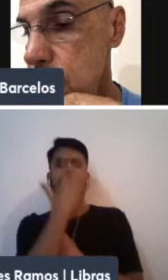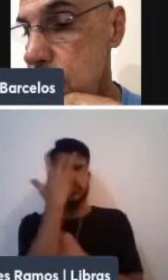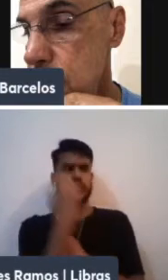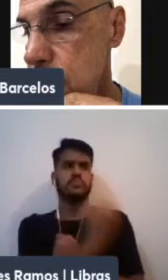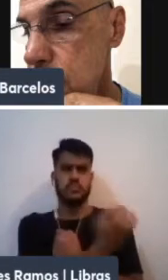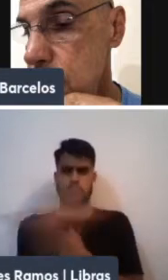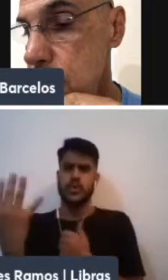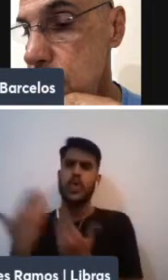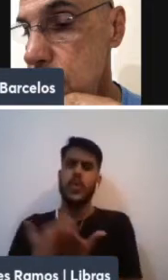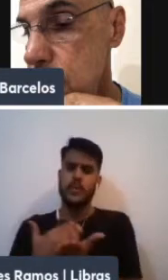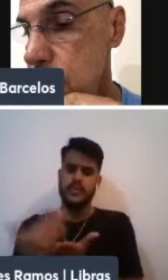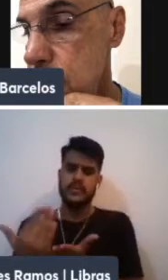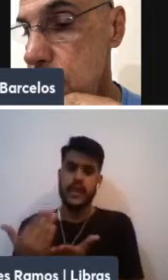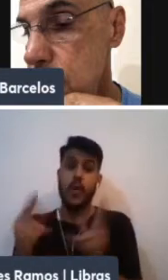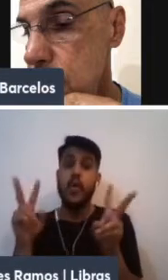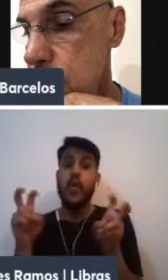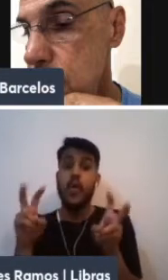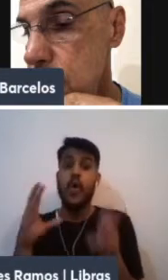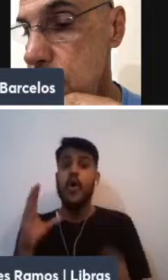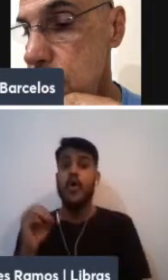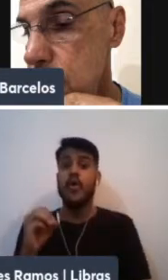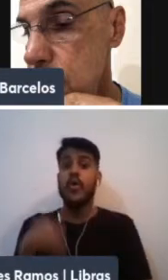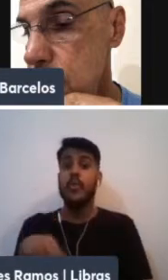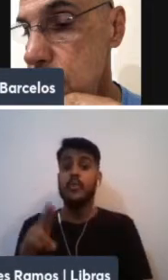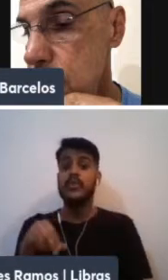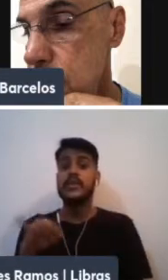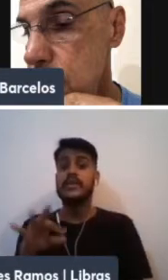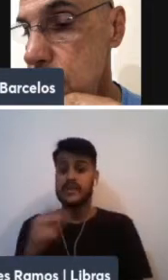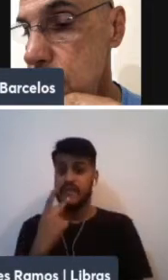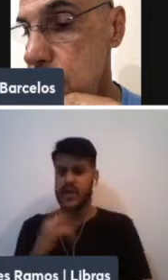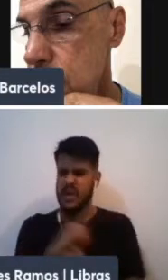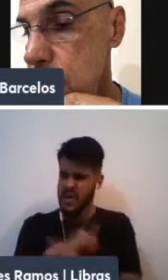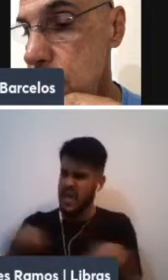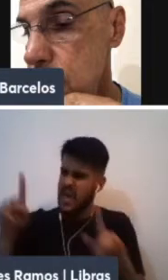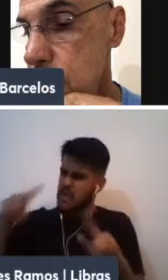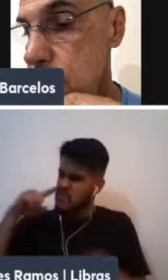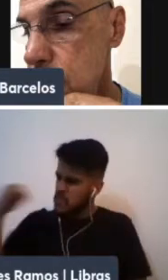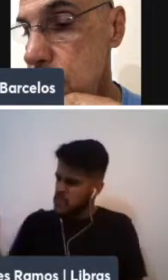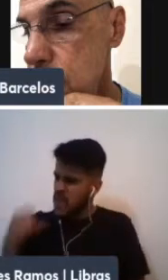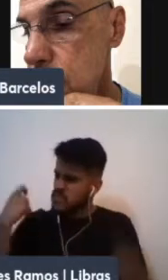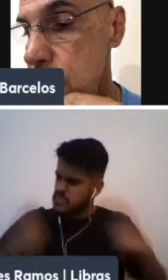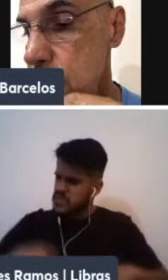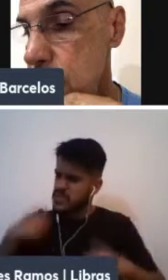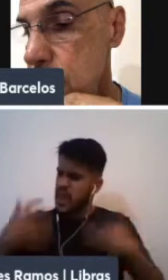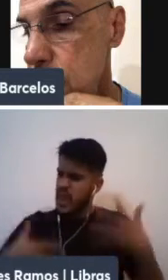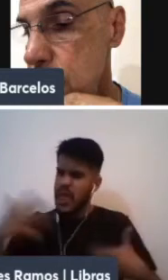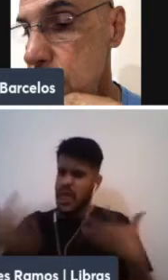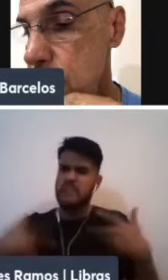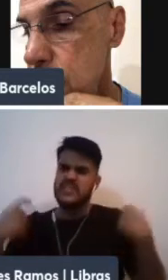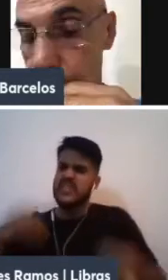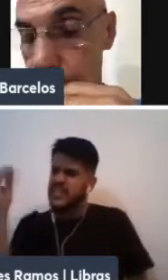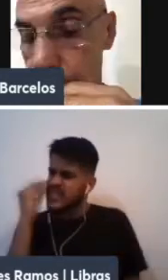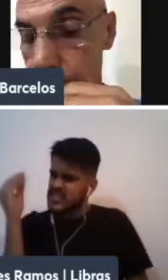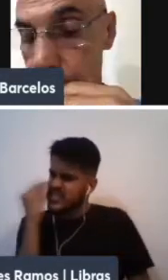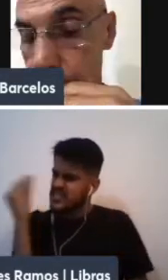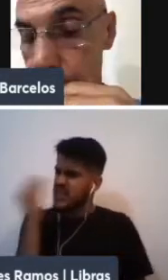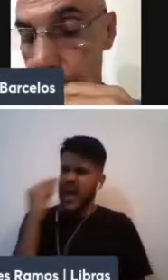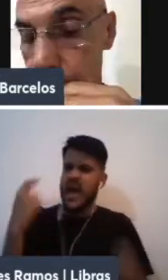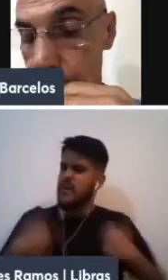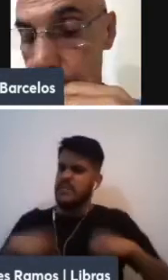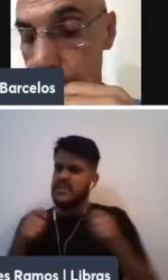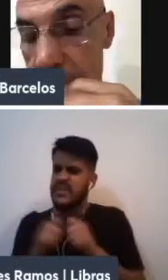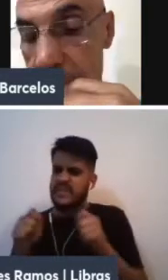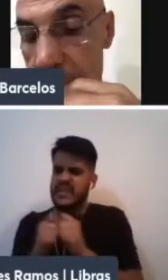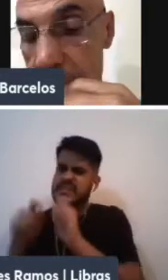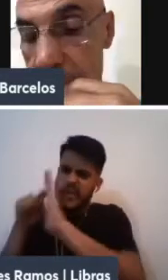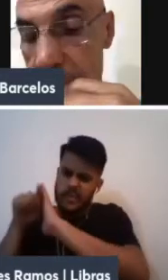Os comunistas, né? Começaram a denunciar que é importante fazer alguma coisa, tem que testar, tem que fazer testagem, tem que entender, que dá pra pesquisar o